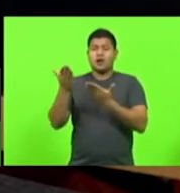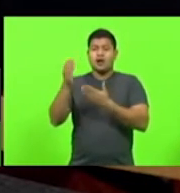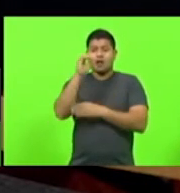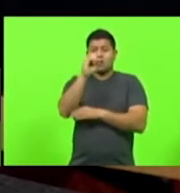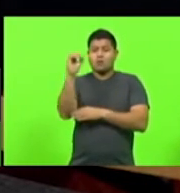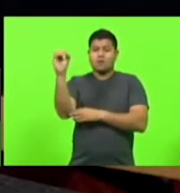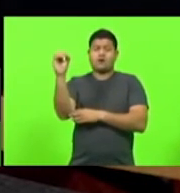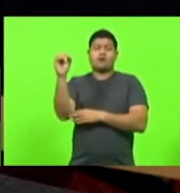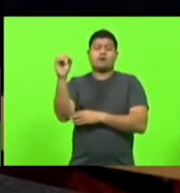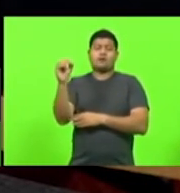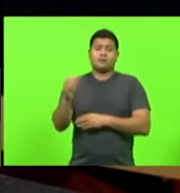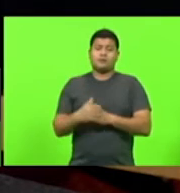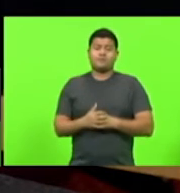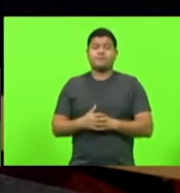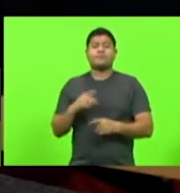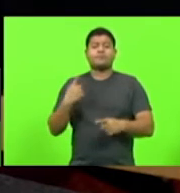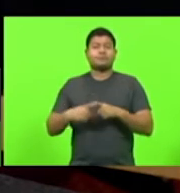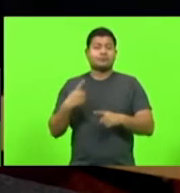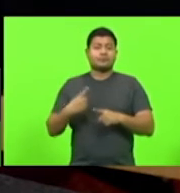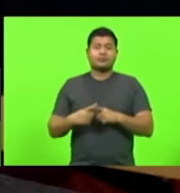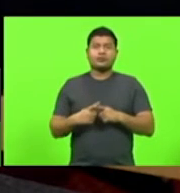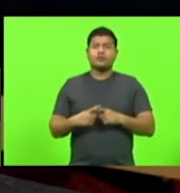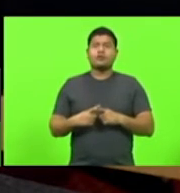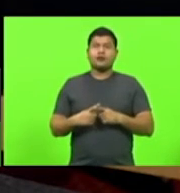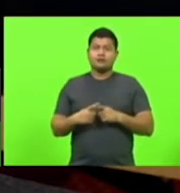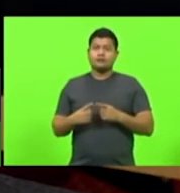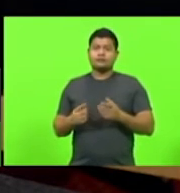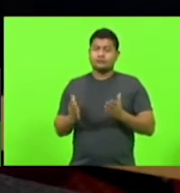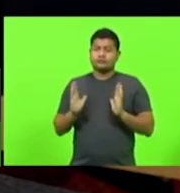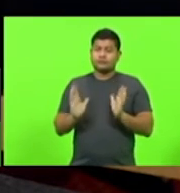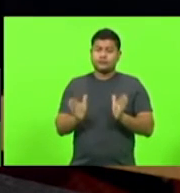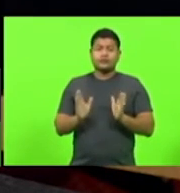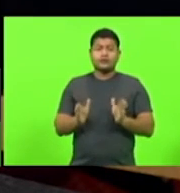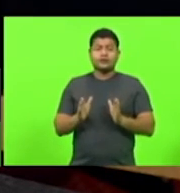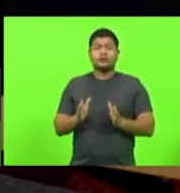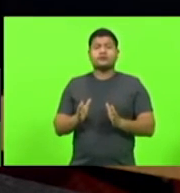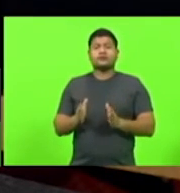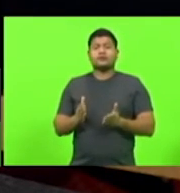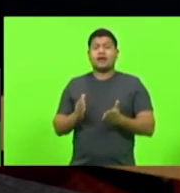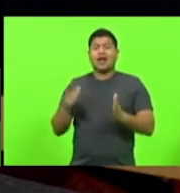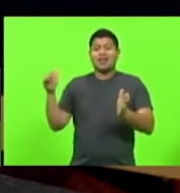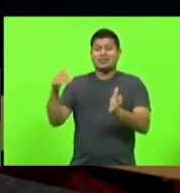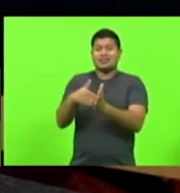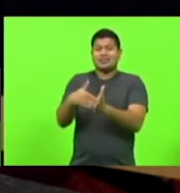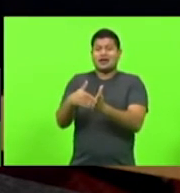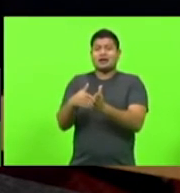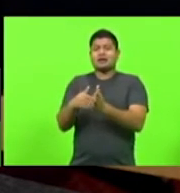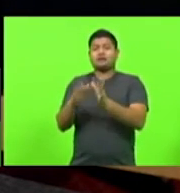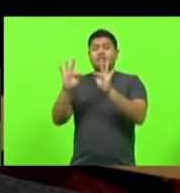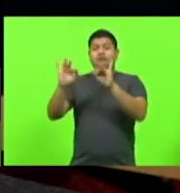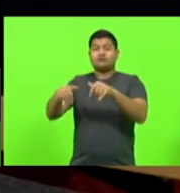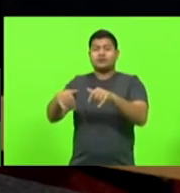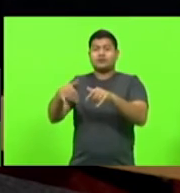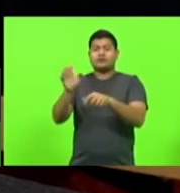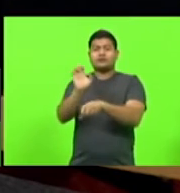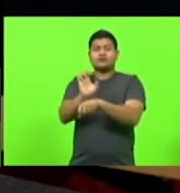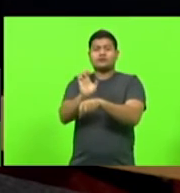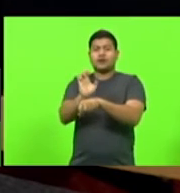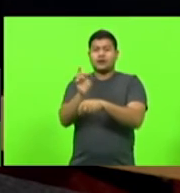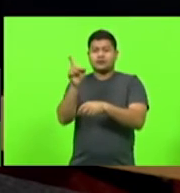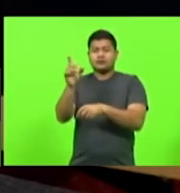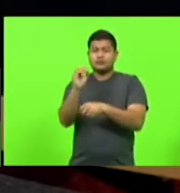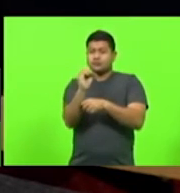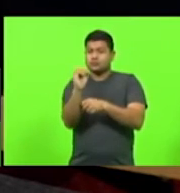o Oeste, porque esse vai possibilitar que até o extremo Oeste venha a Concórdia, ao invés de ter que vir